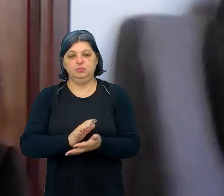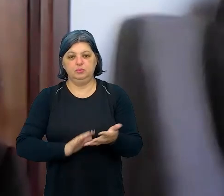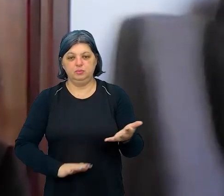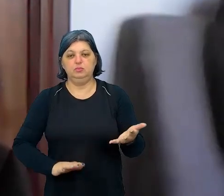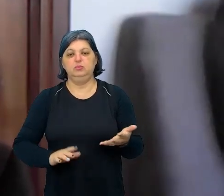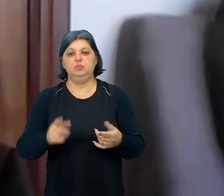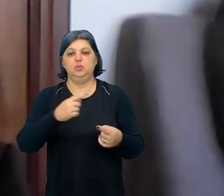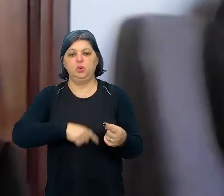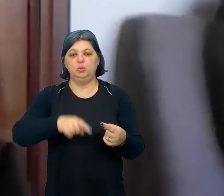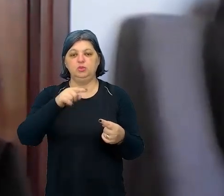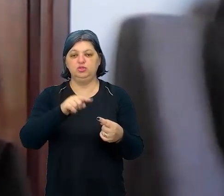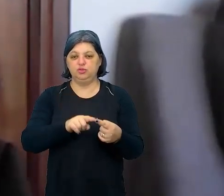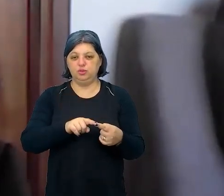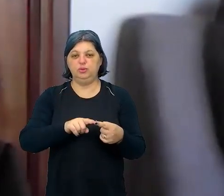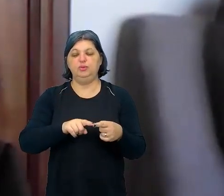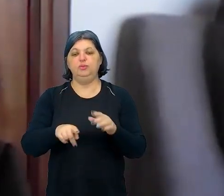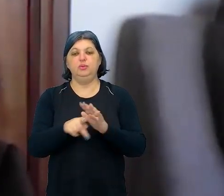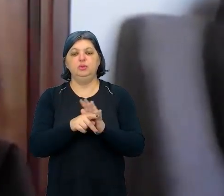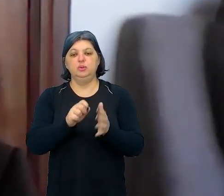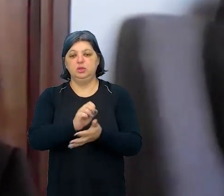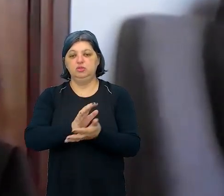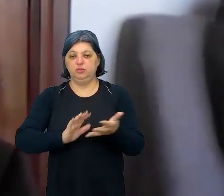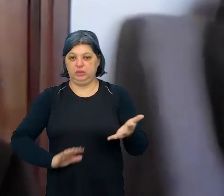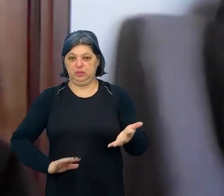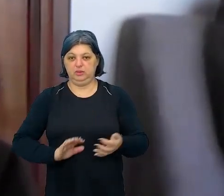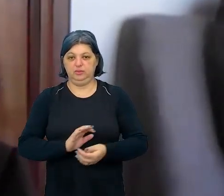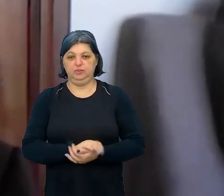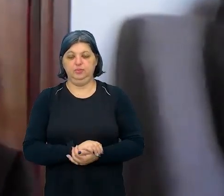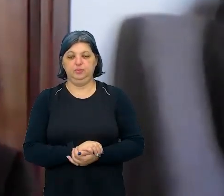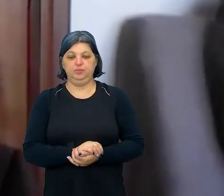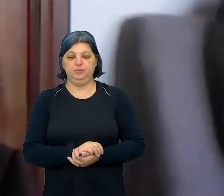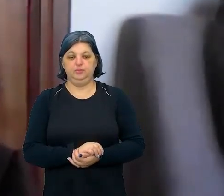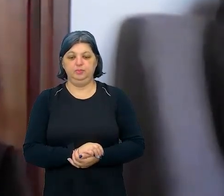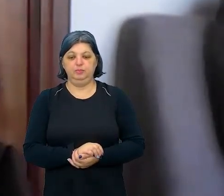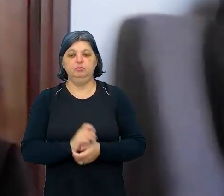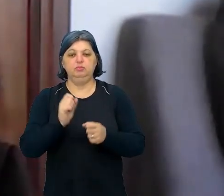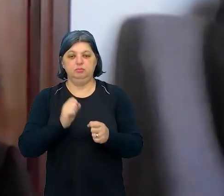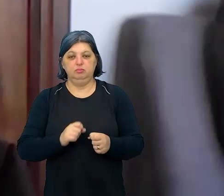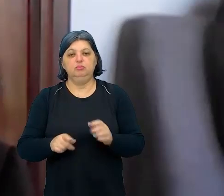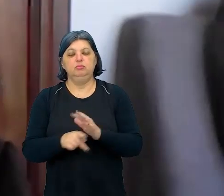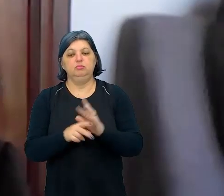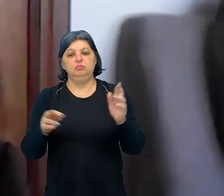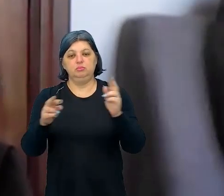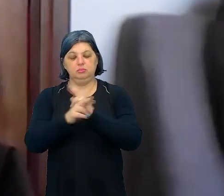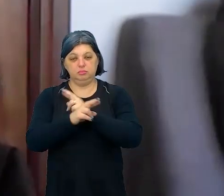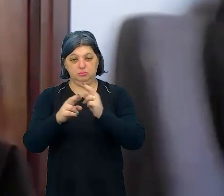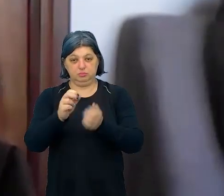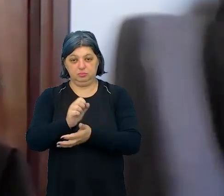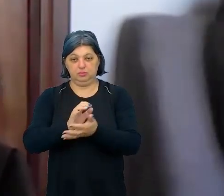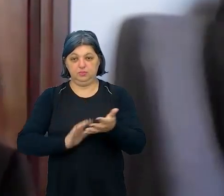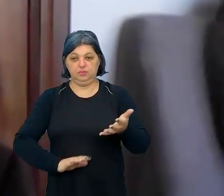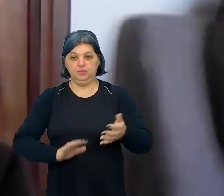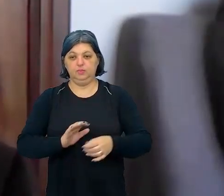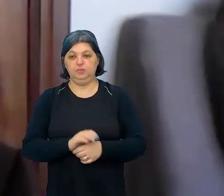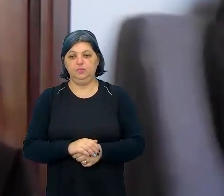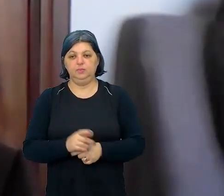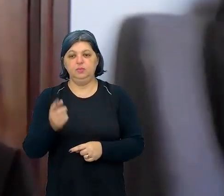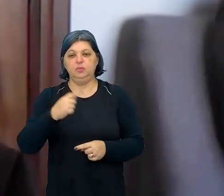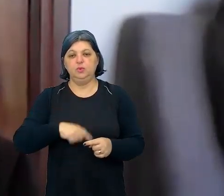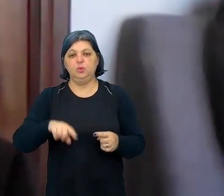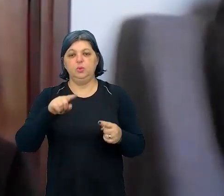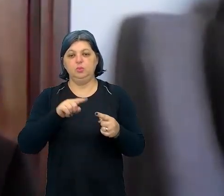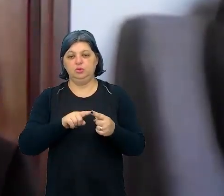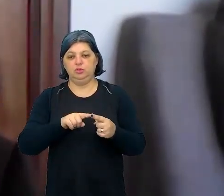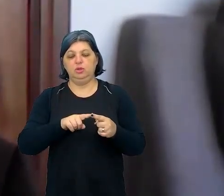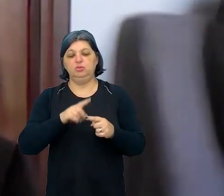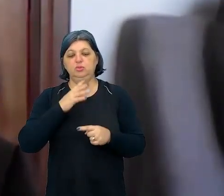seus objetivos, com as atividades, né? Que daqui eu posso relacionar essas atividades com o objeto de